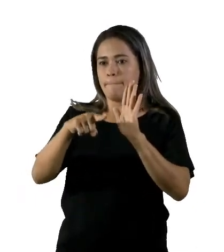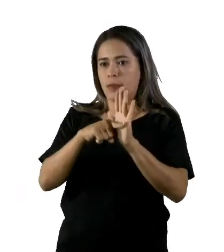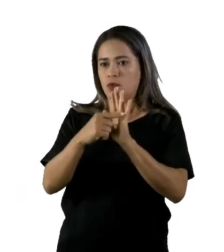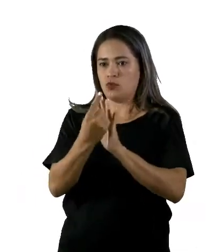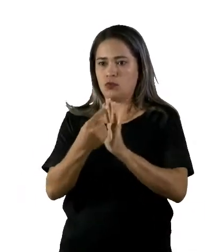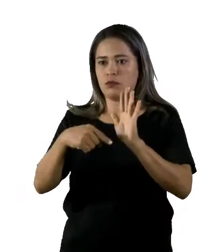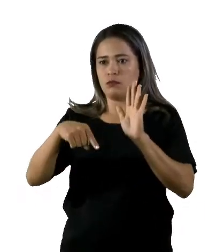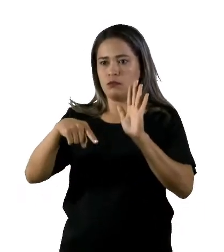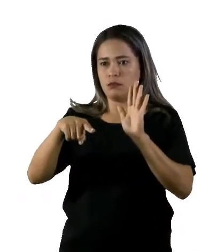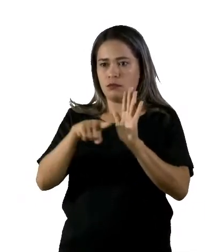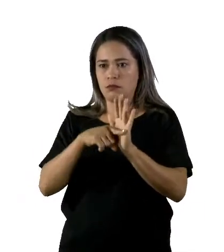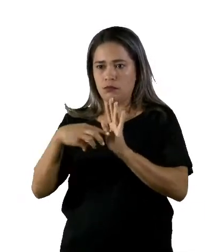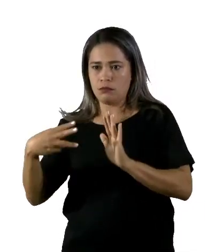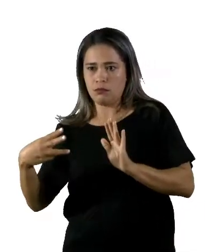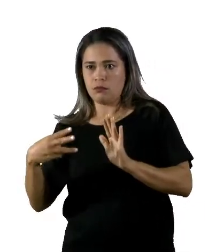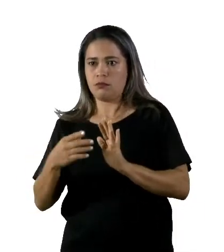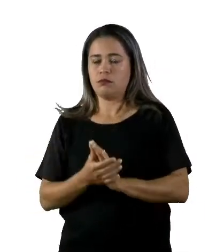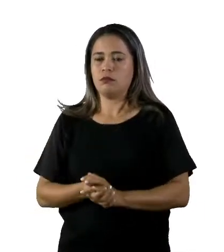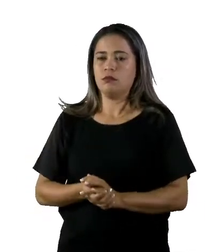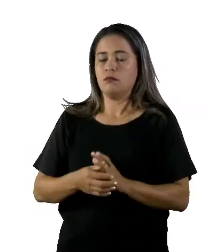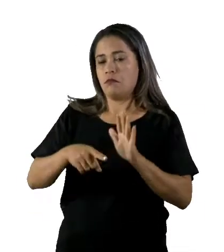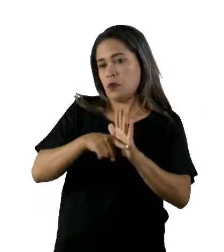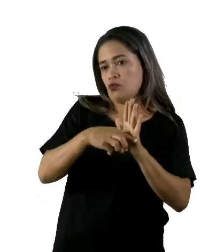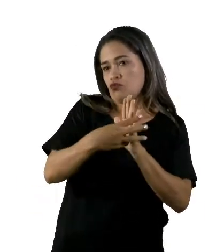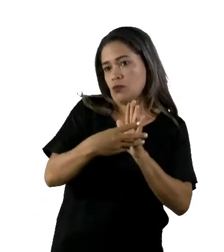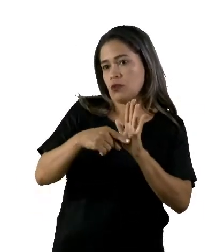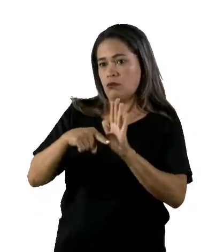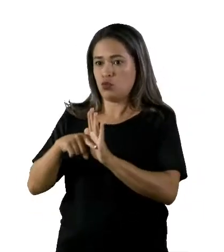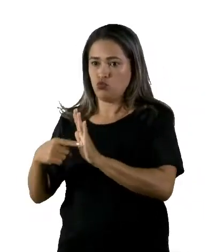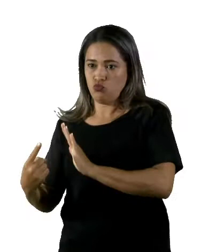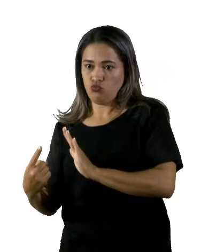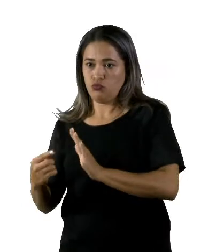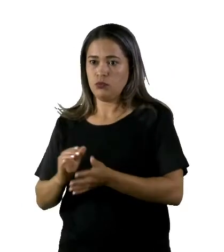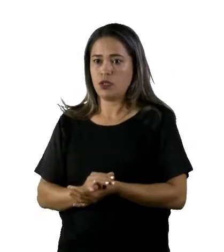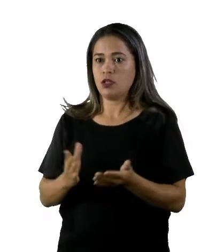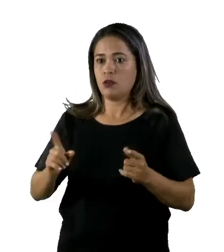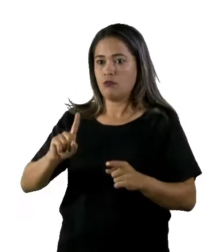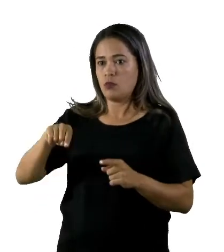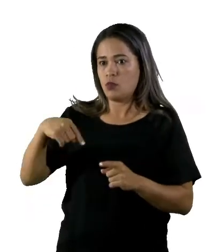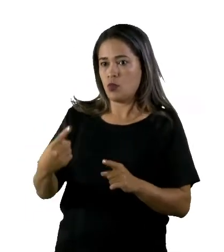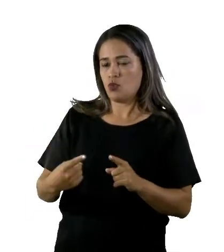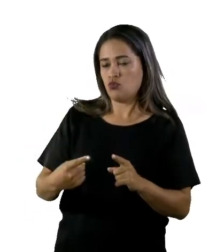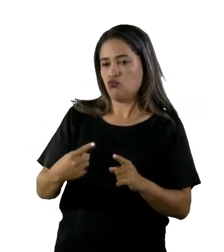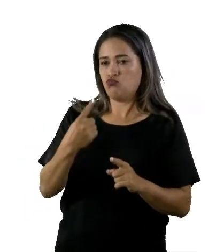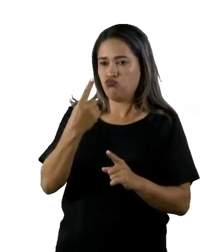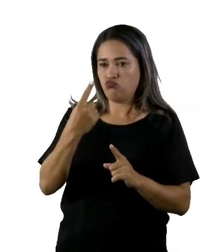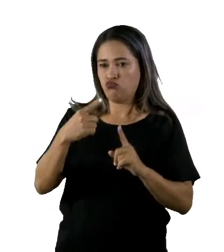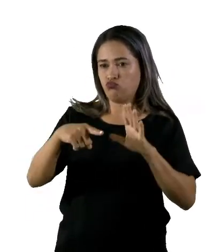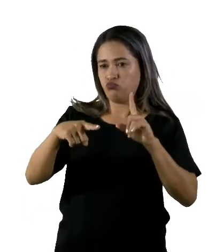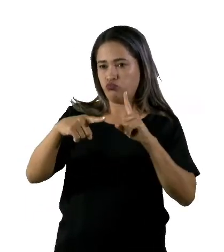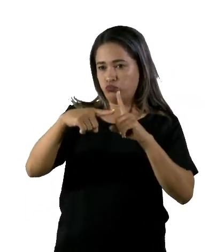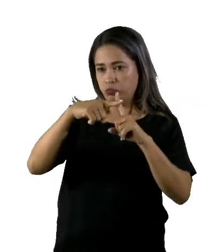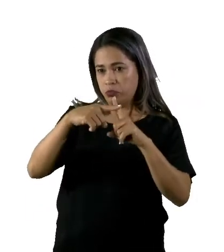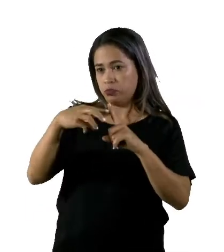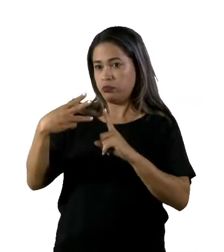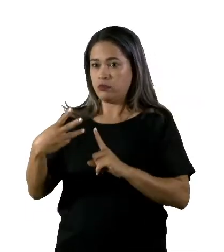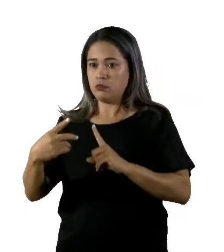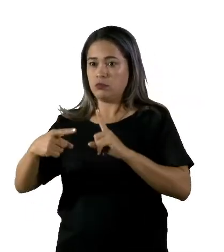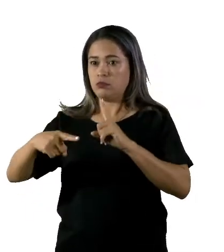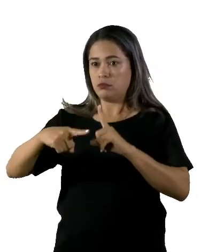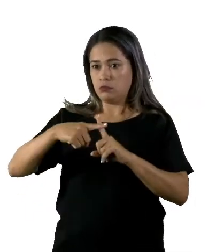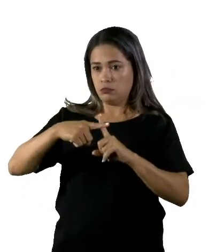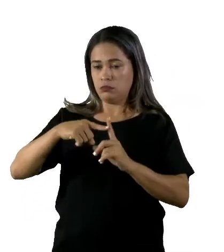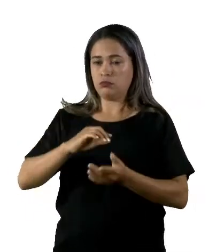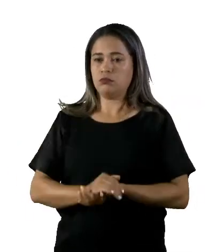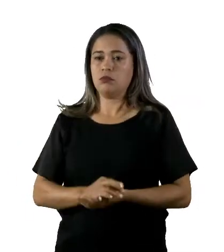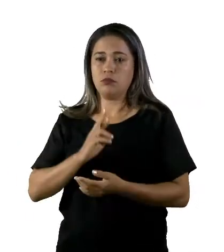Vou colocar em ordem crescente, menos 3 e menos 1. E depois o 1 positivo e o 3 positivo. Então, aqui está o meu conjunto